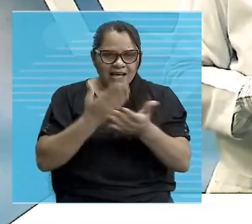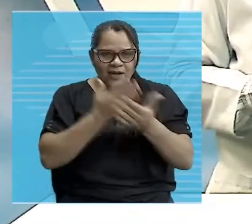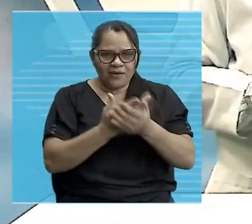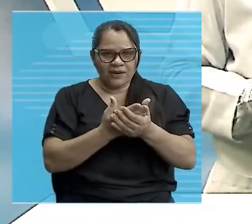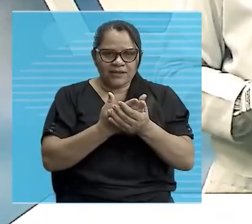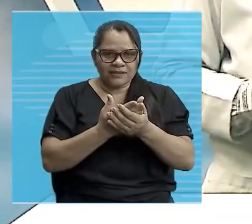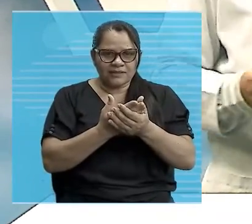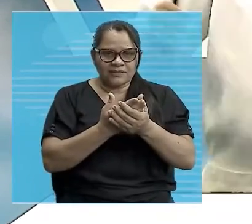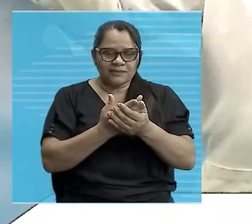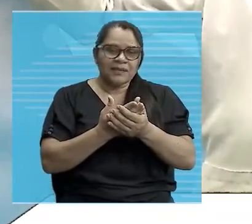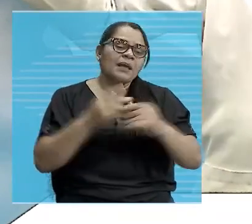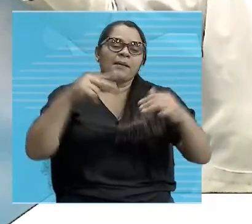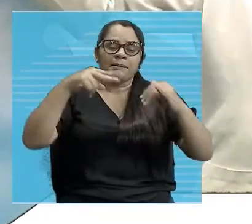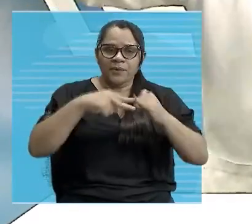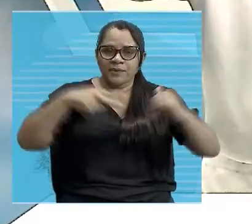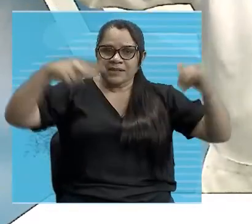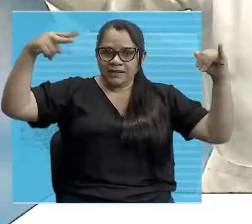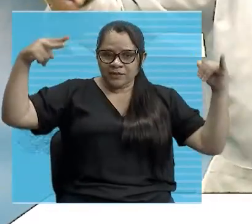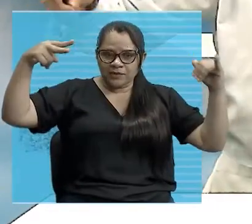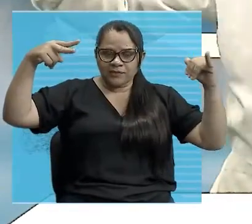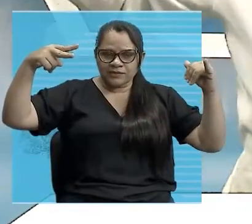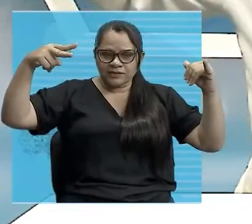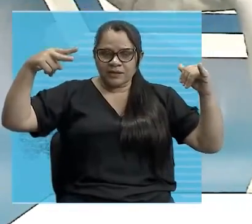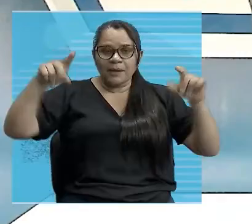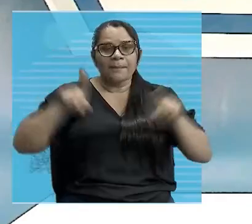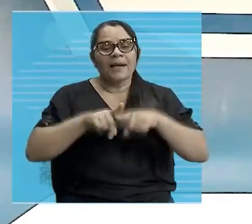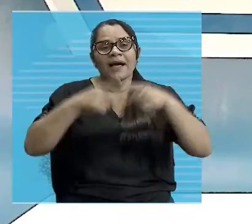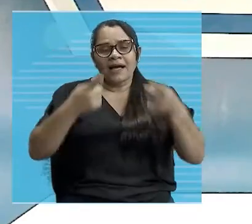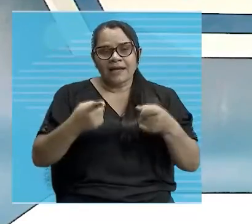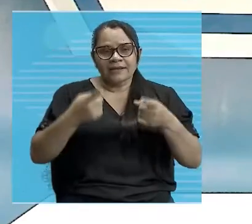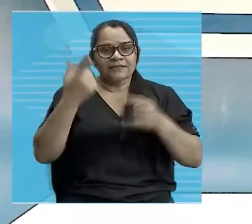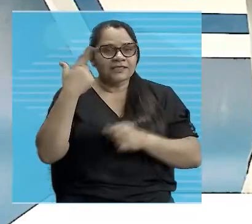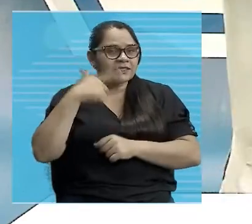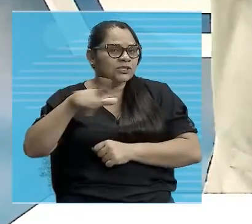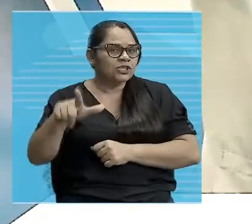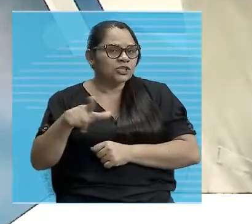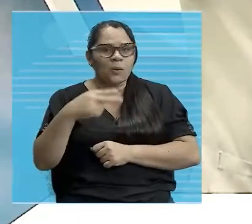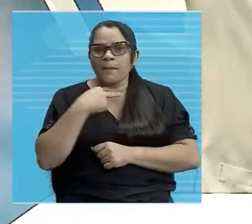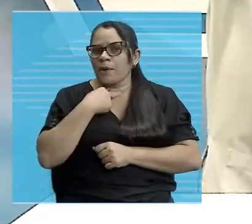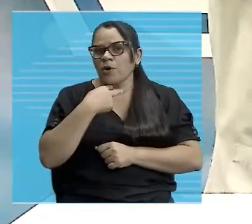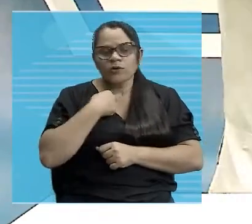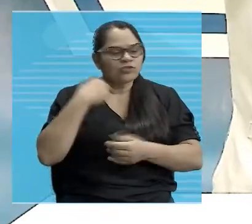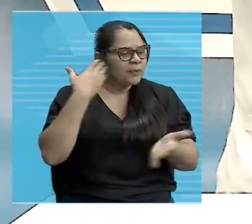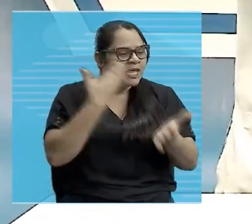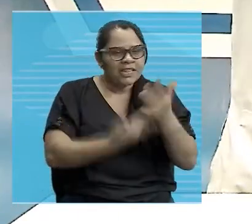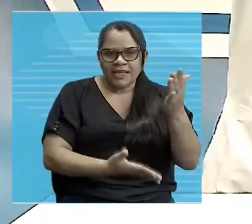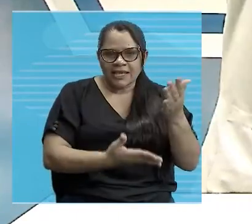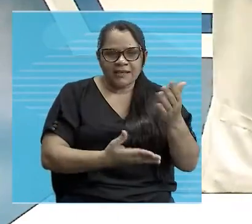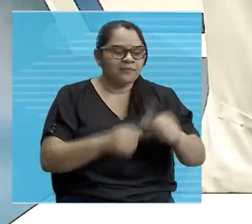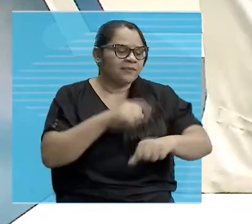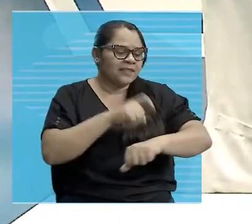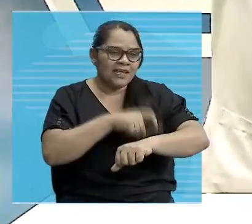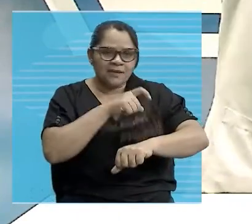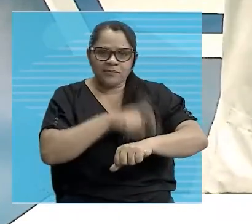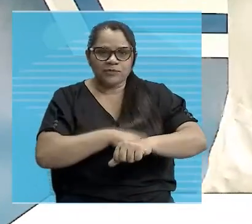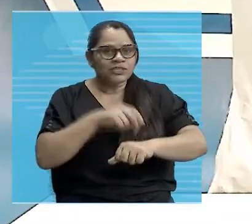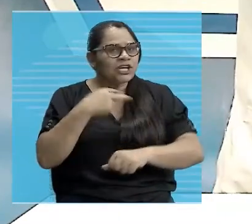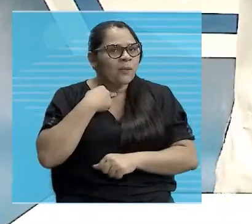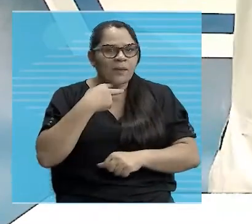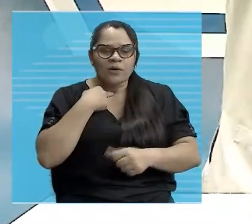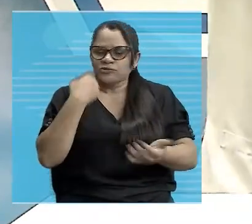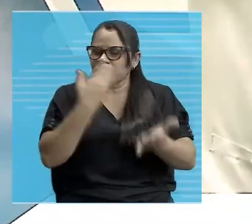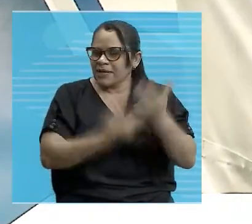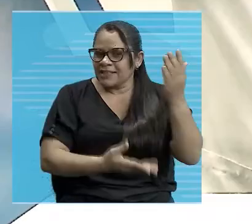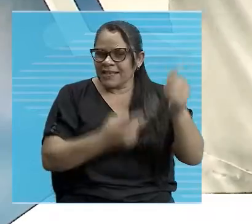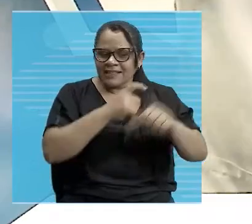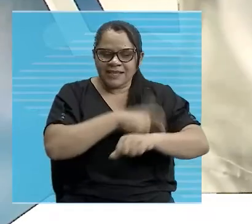mediação tecnológica mas sem mais delongas sem perder tempo sem perder tempo sem perder